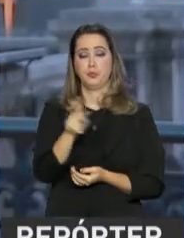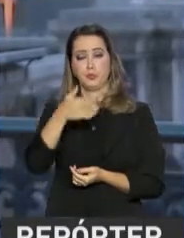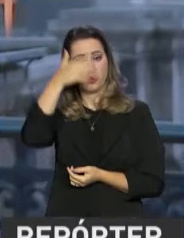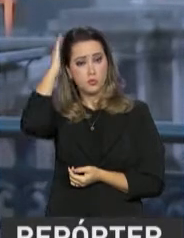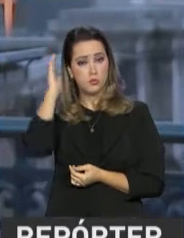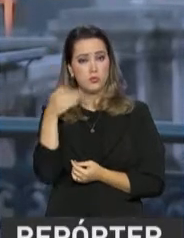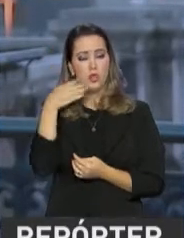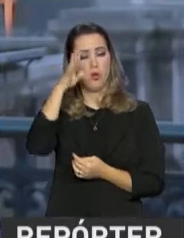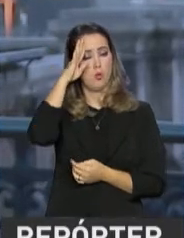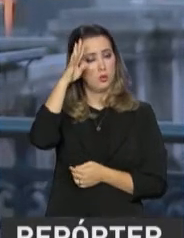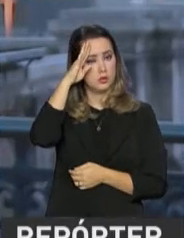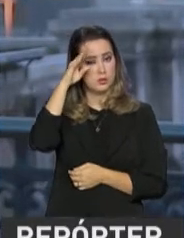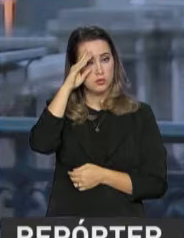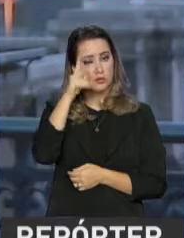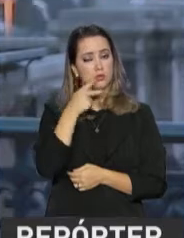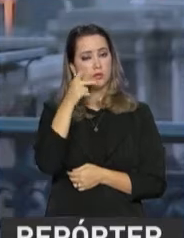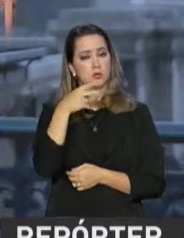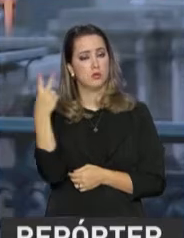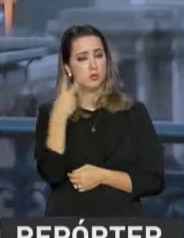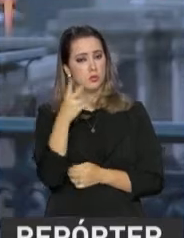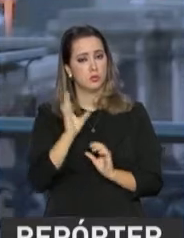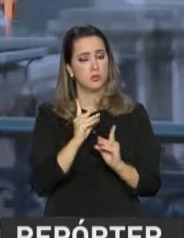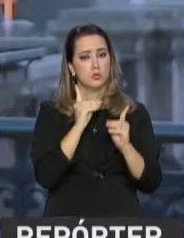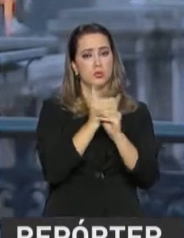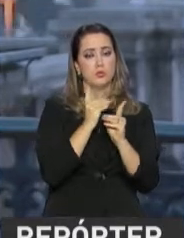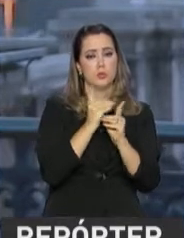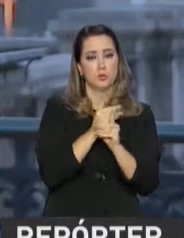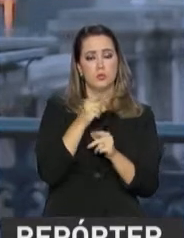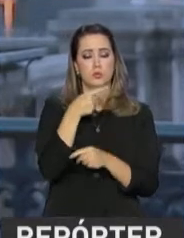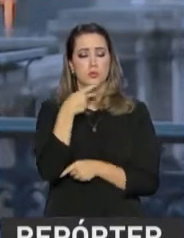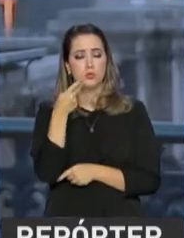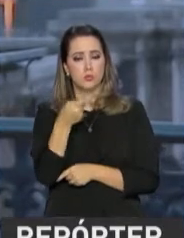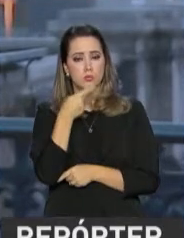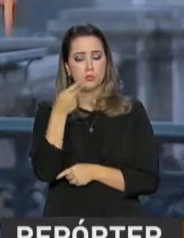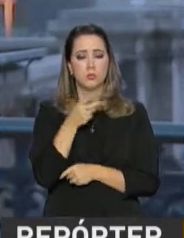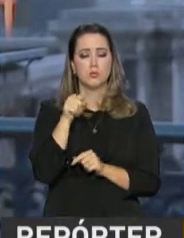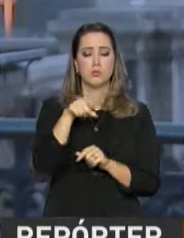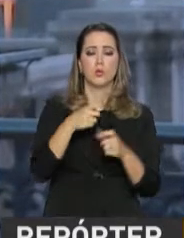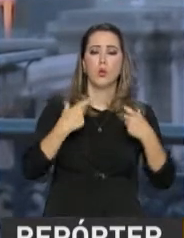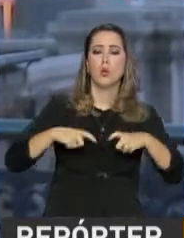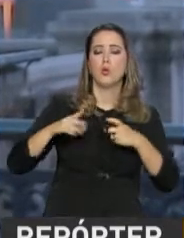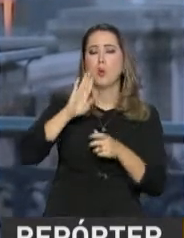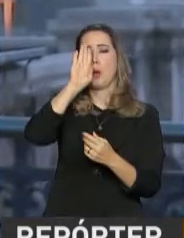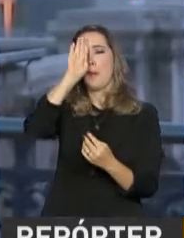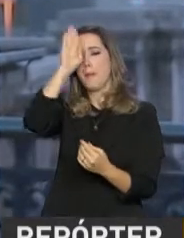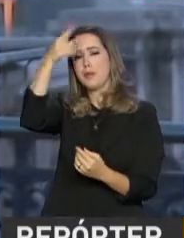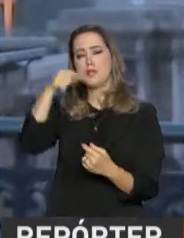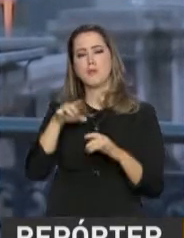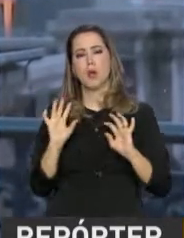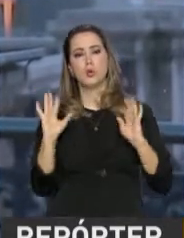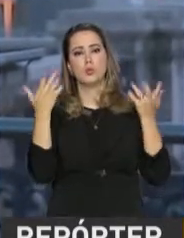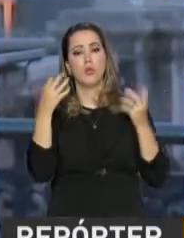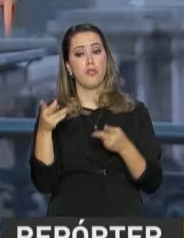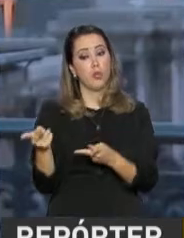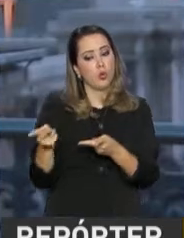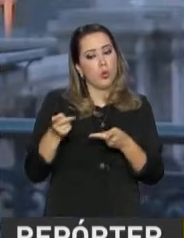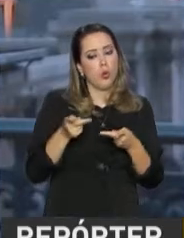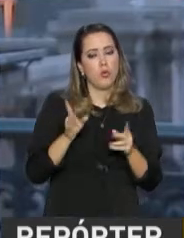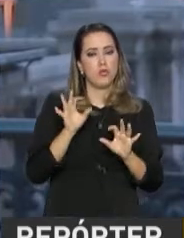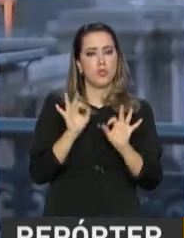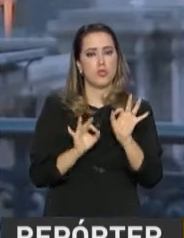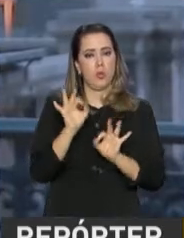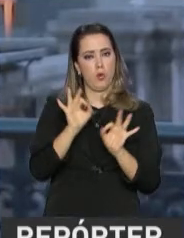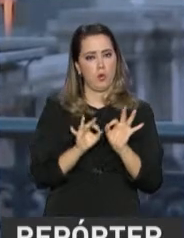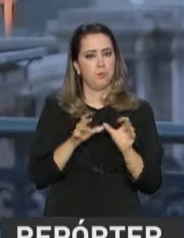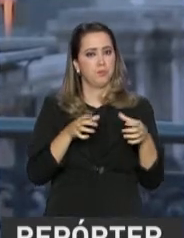nesta quarta feira segundo dia do encontro quando discursa no auditório principal do evento a convite da organização